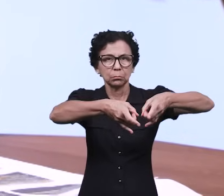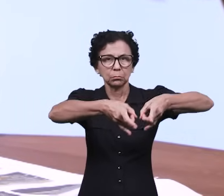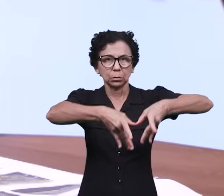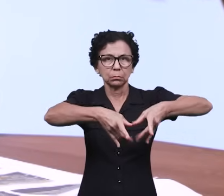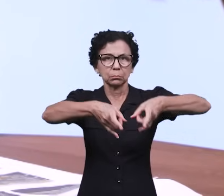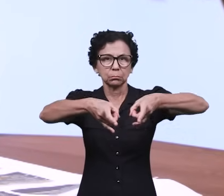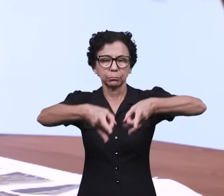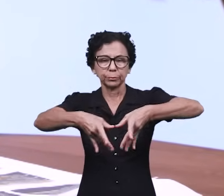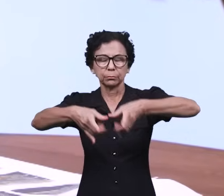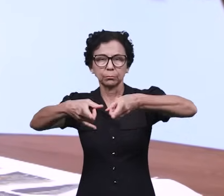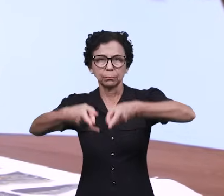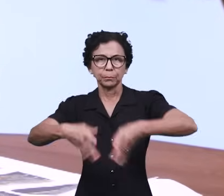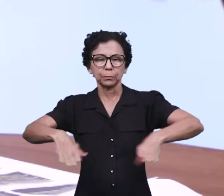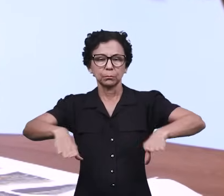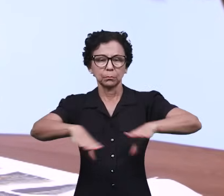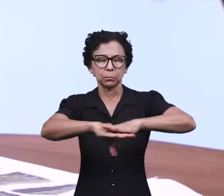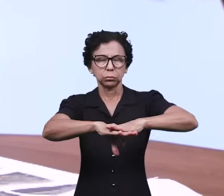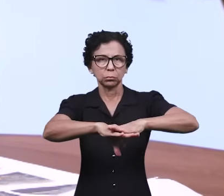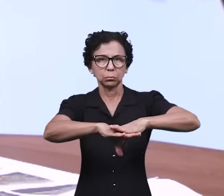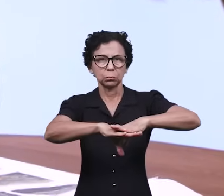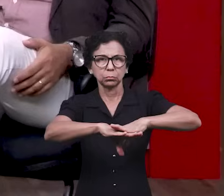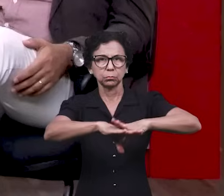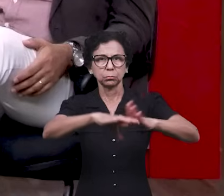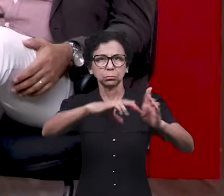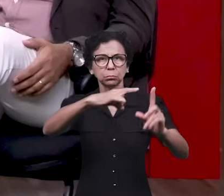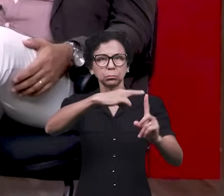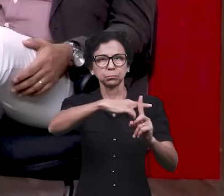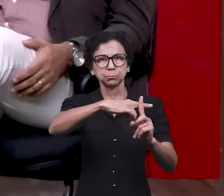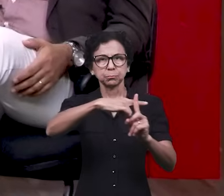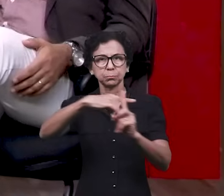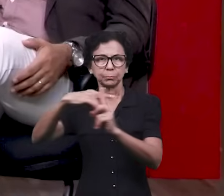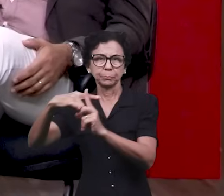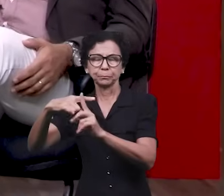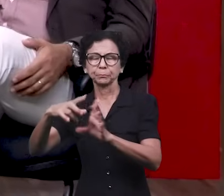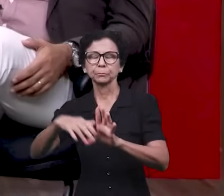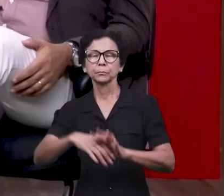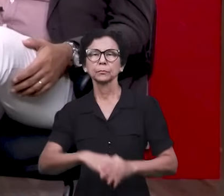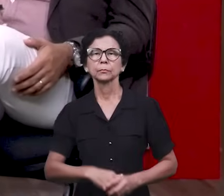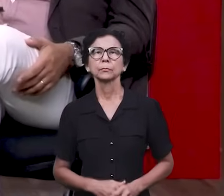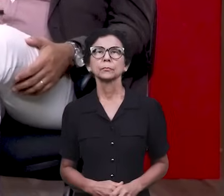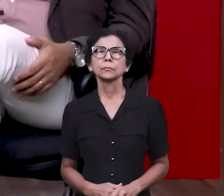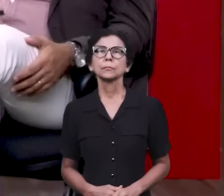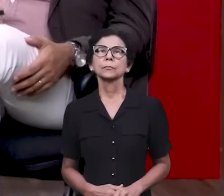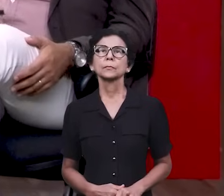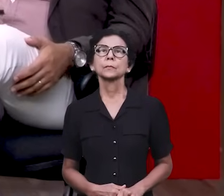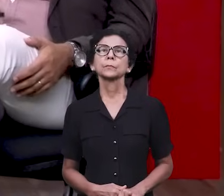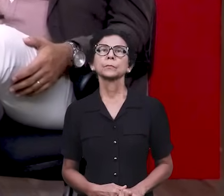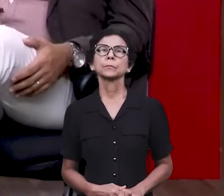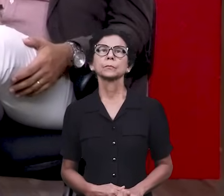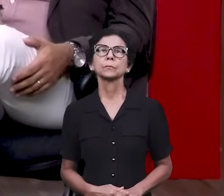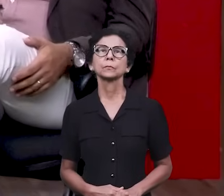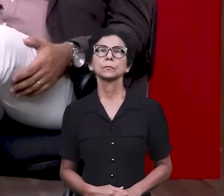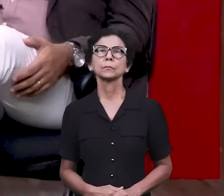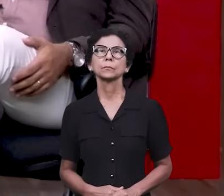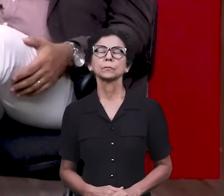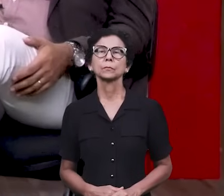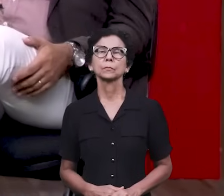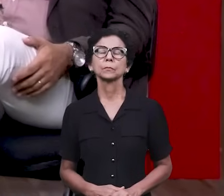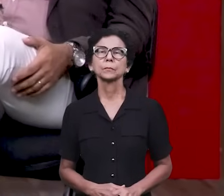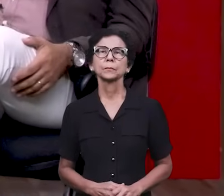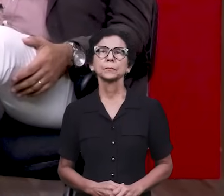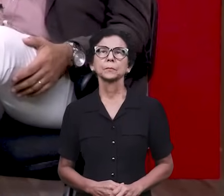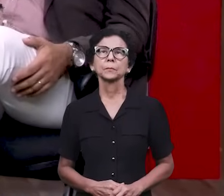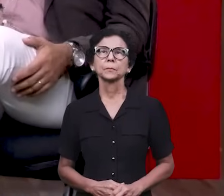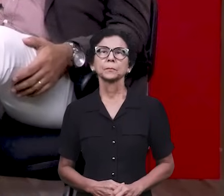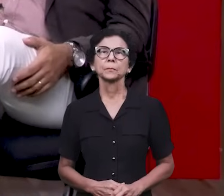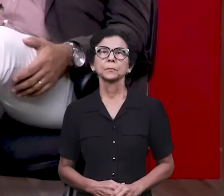dos patriarcas. Professor Vinícius. Nós temos até uma foto com essa construção, porque hoje se tornou